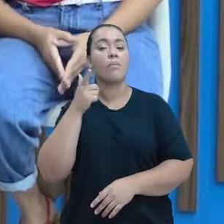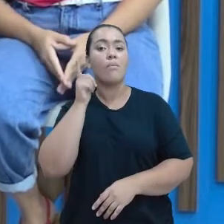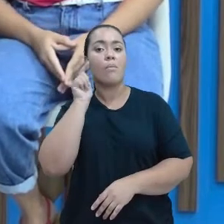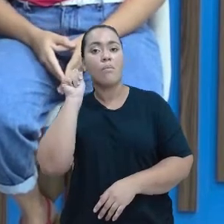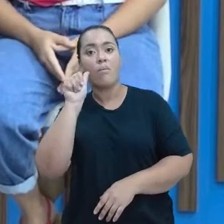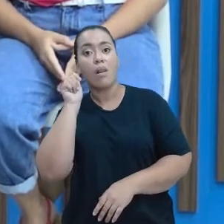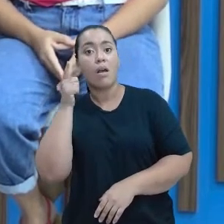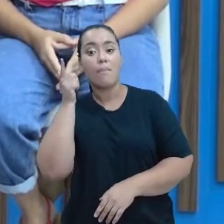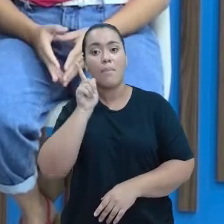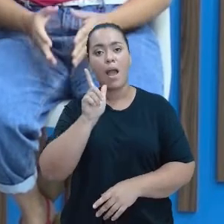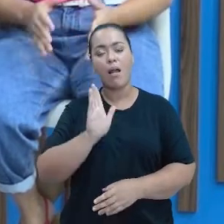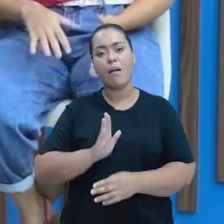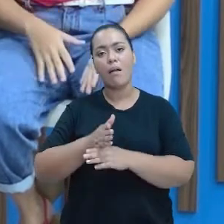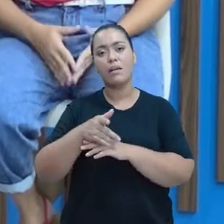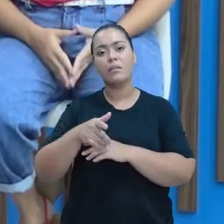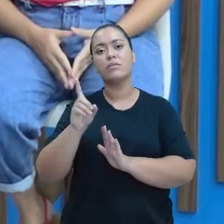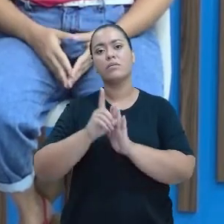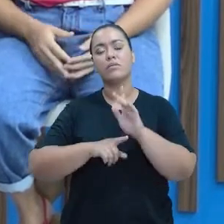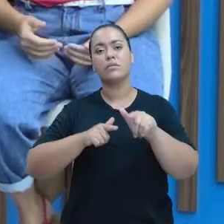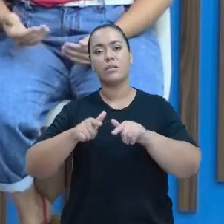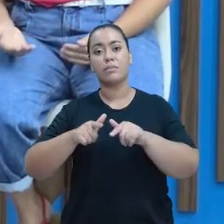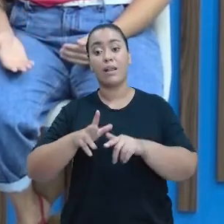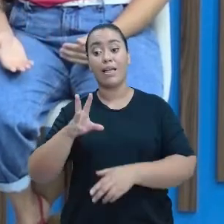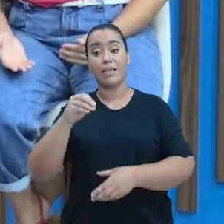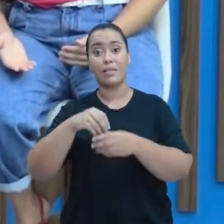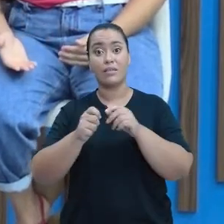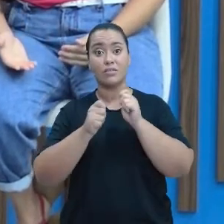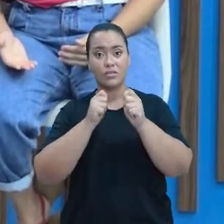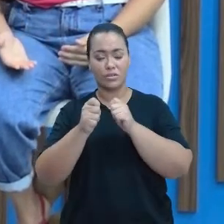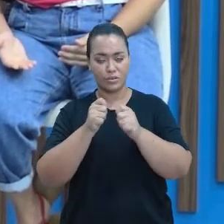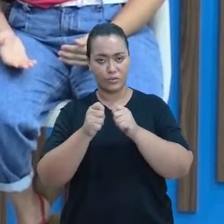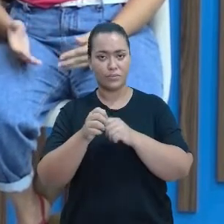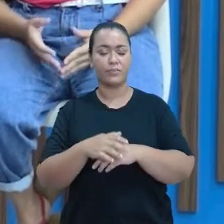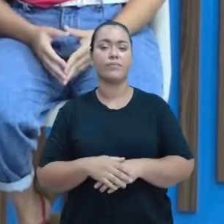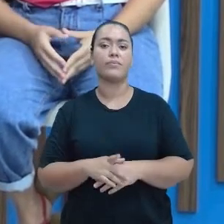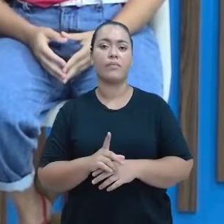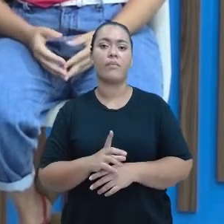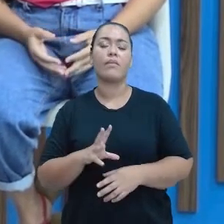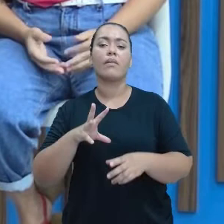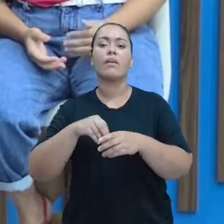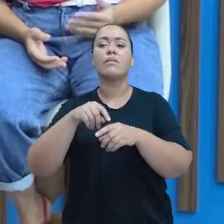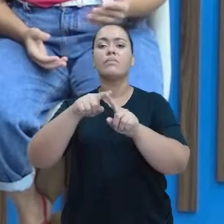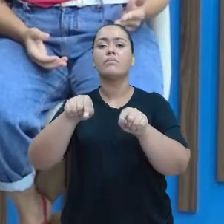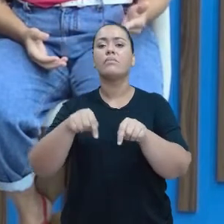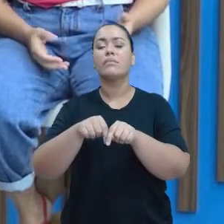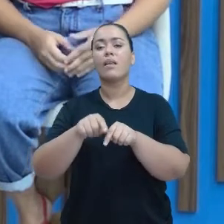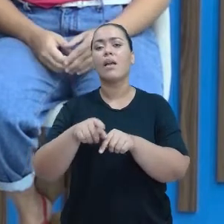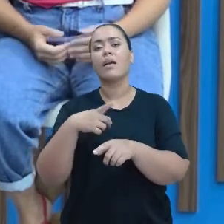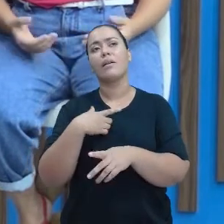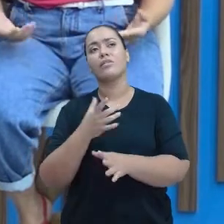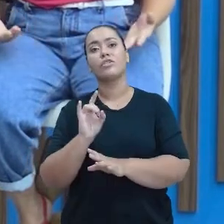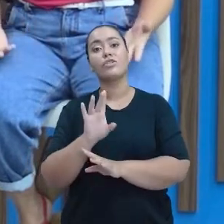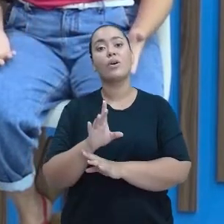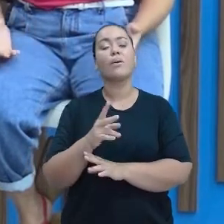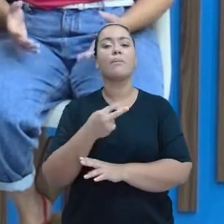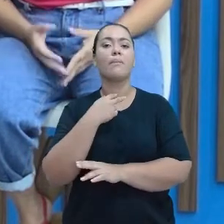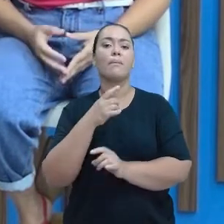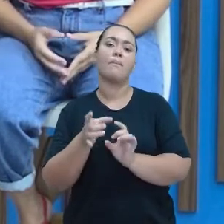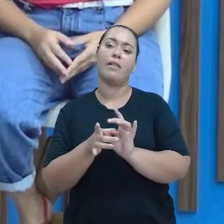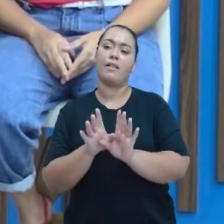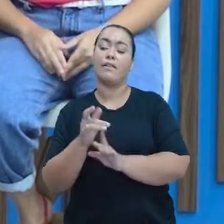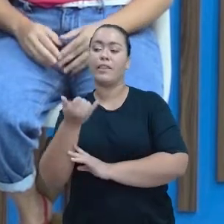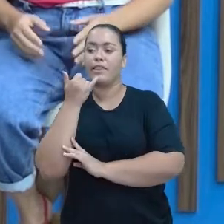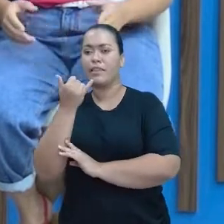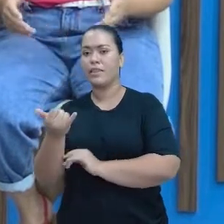trabalho, no ambiente jornalístico, nas redações mais especificamente, elas só eram permitidas atender um telefone, por